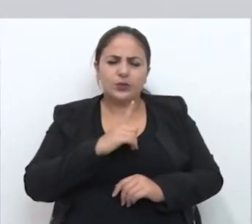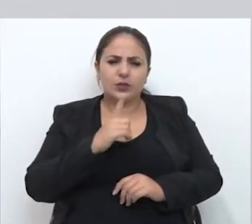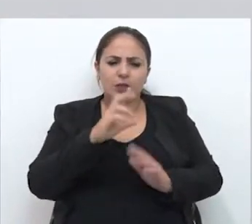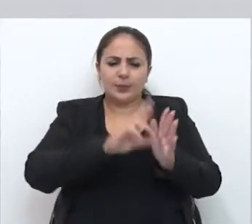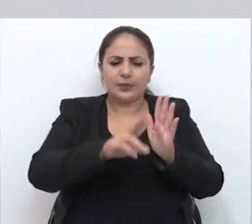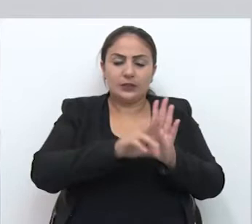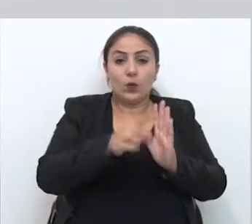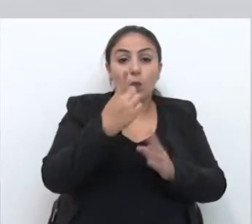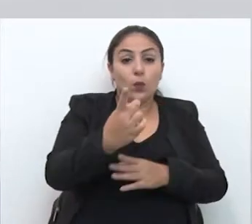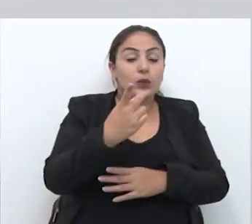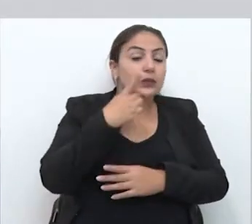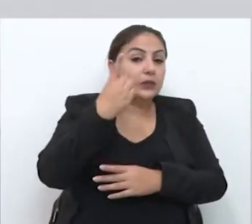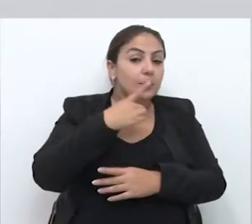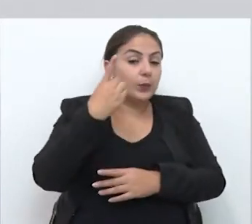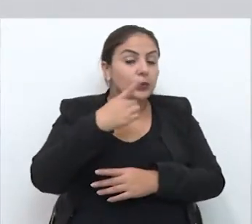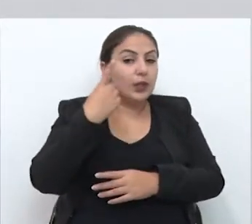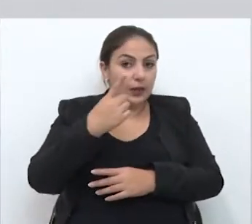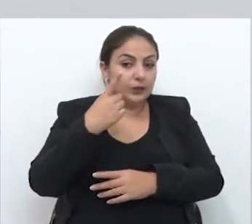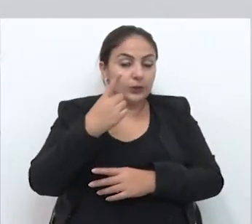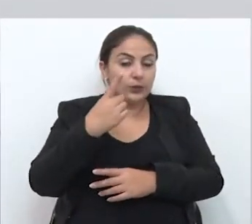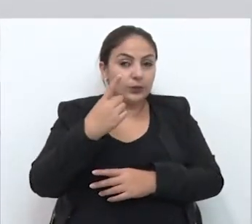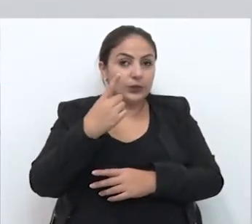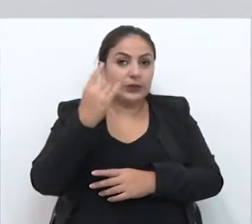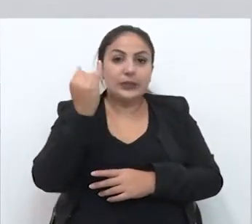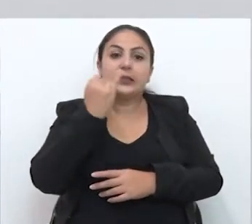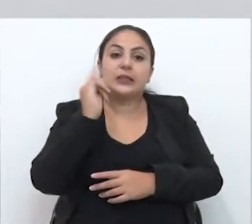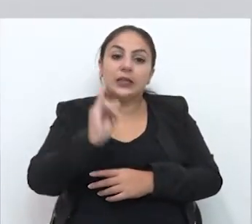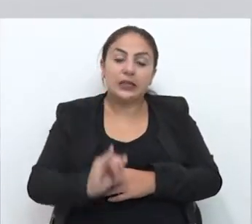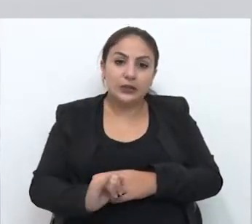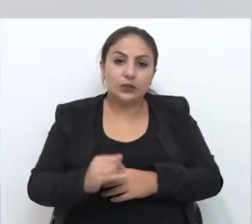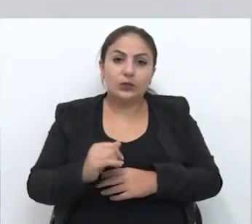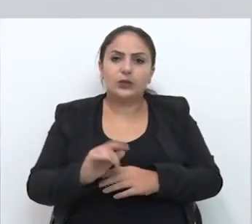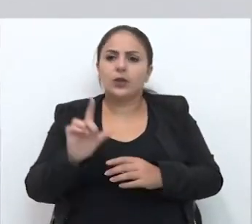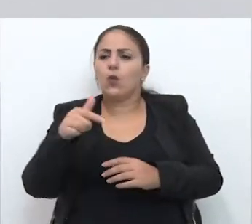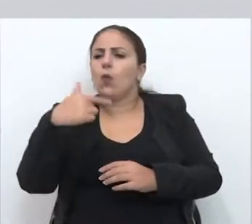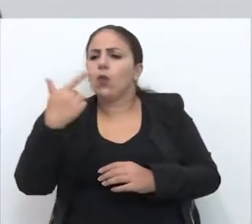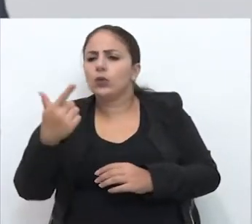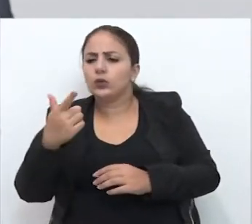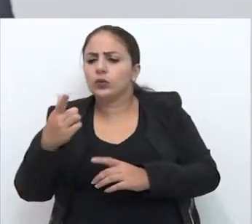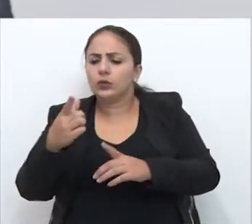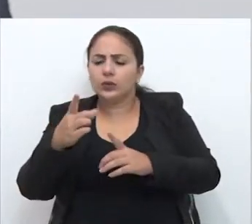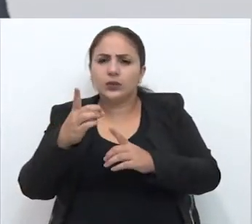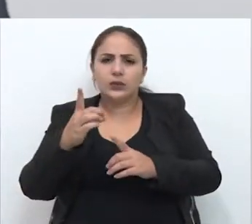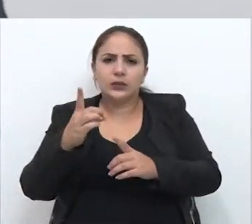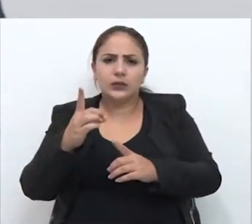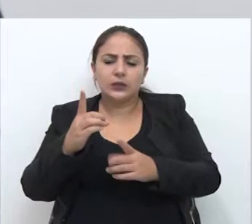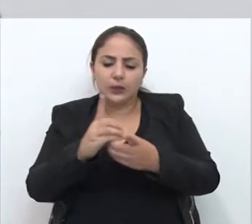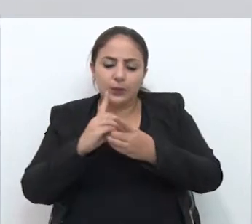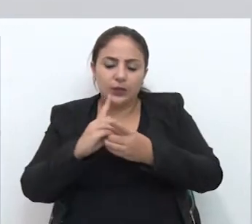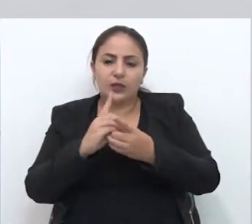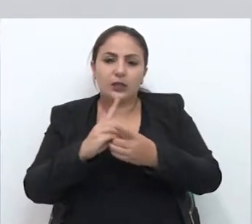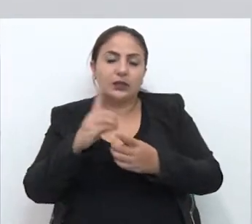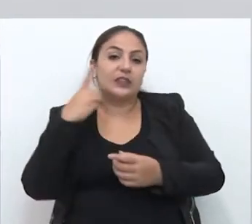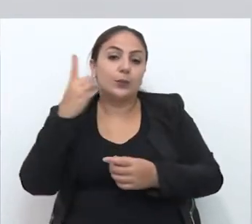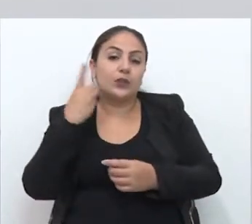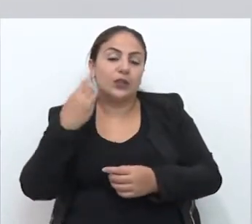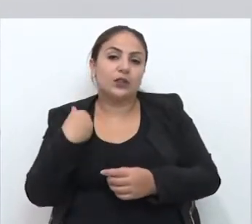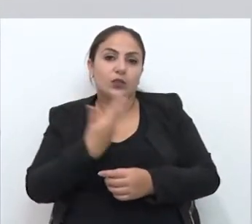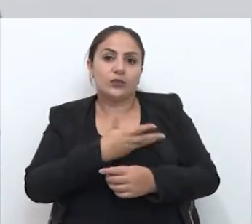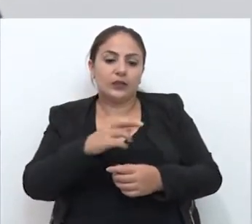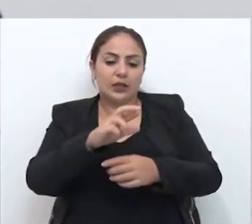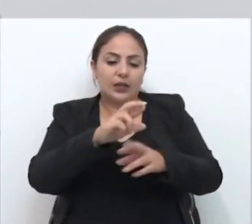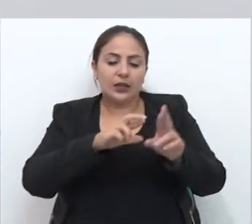a representação de um deputado no parlamento italiano e, de preferência, que seja um deputado da nossa região. O Fábio nasceu aqui perto, em São José do